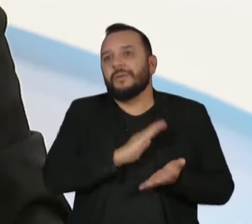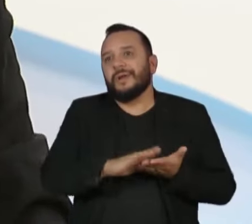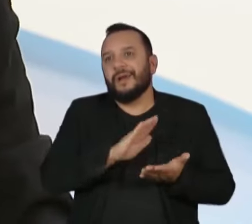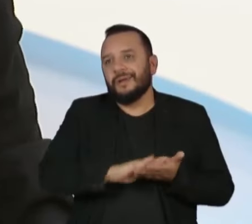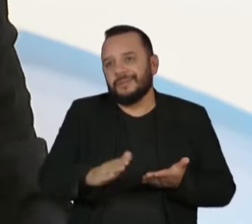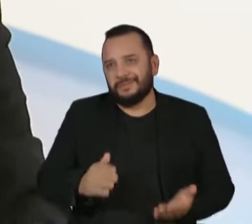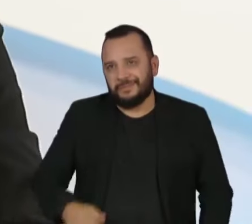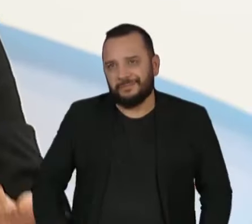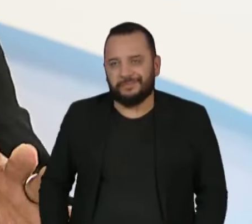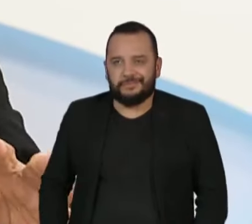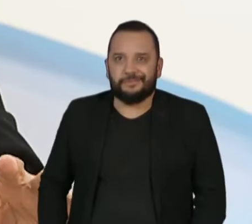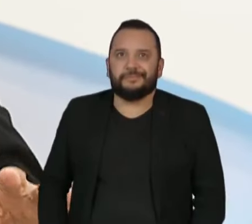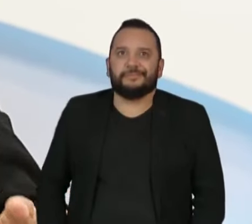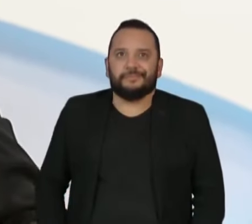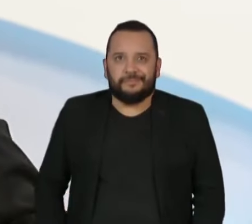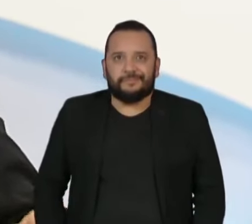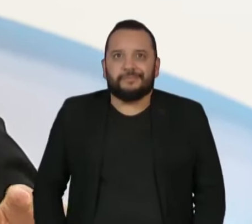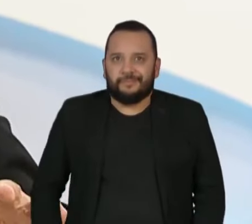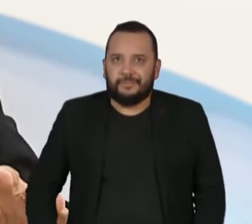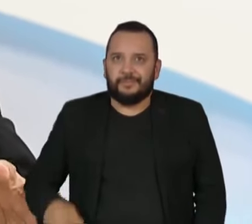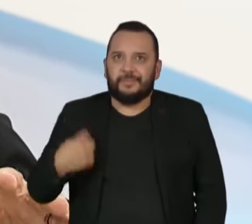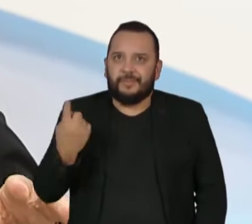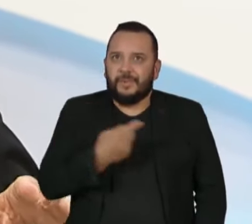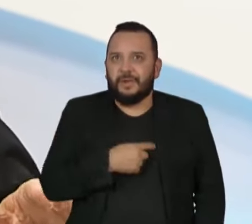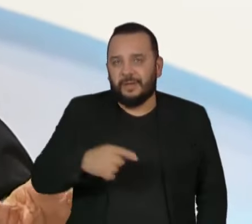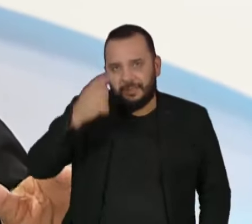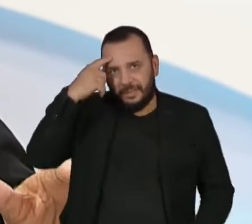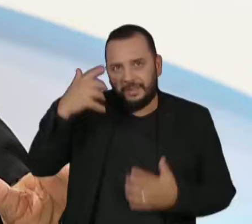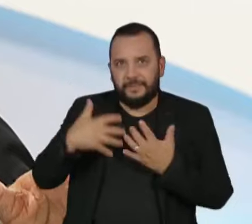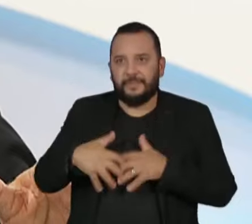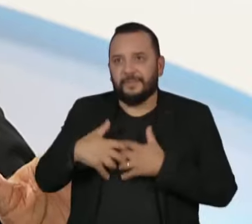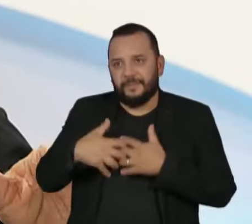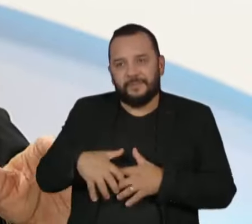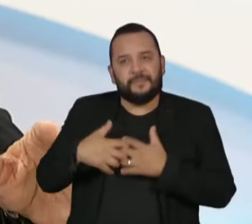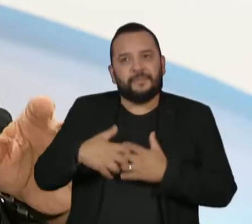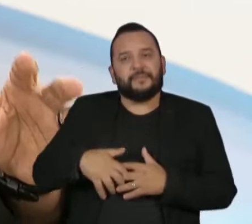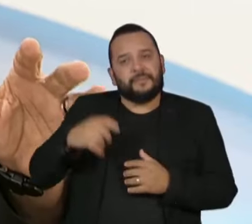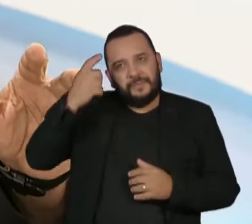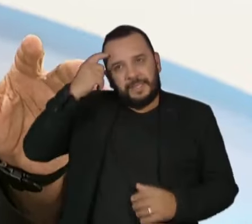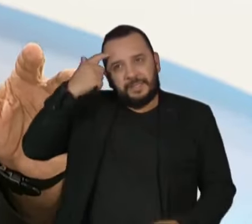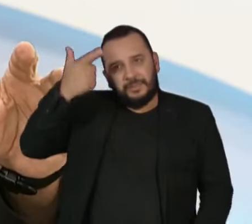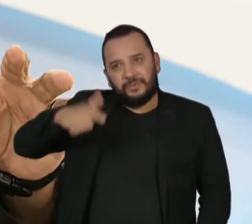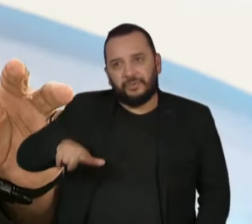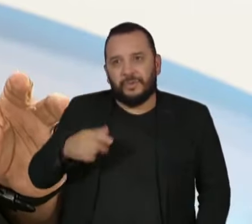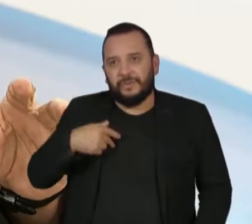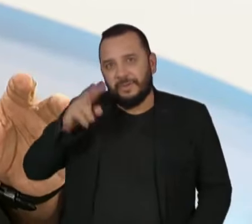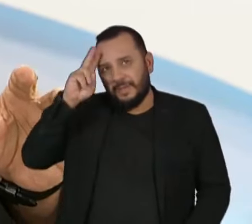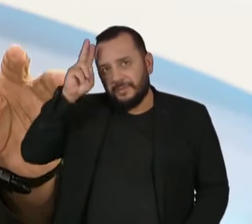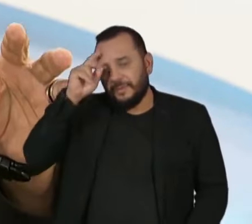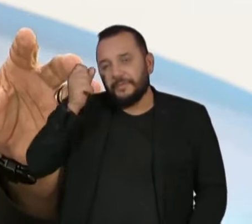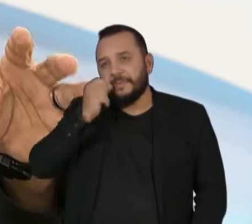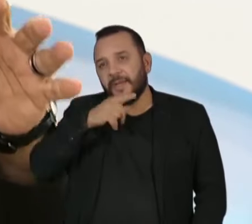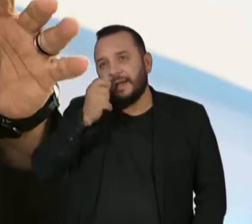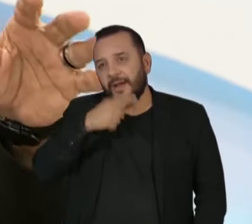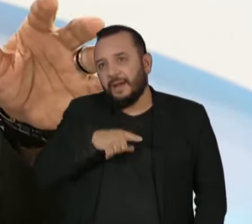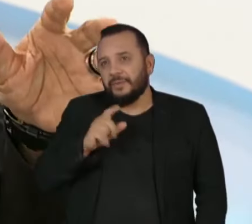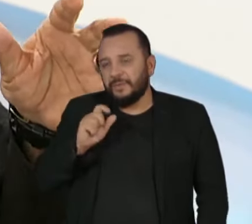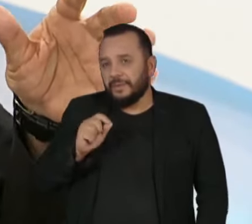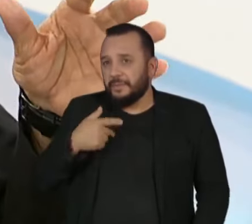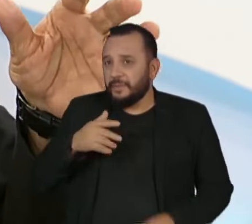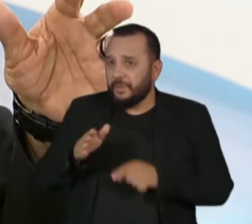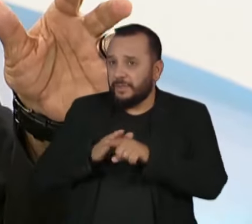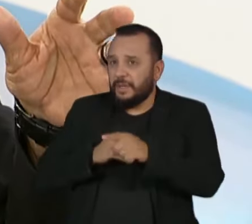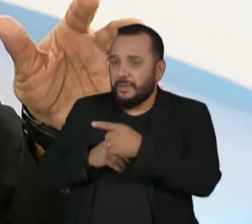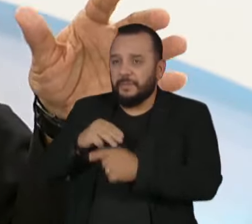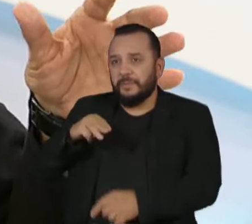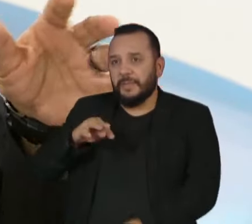Então tem uma coisa aí que a gente tem que repensar. Eu me lembro sempre de uma piada do Milô, que perguntaram a ele um dia se